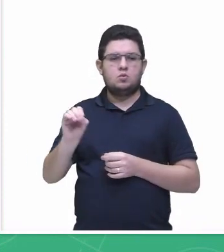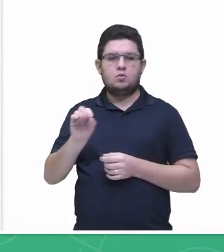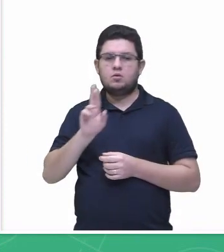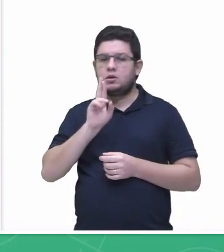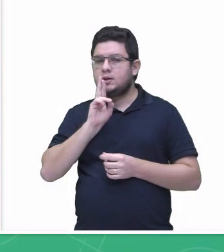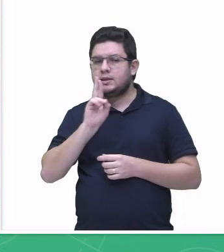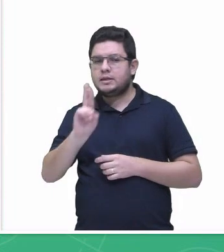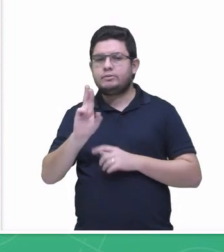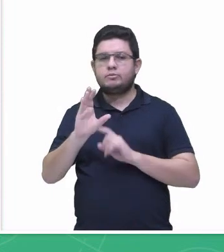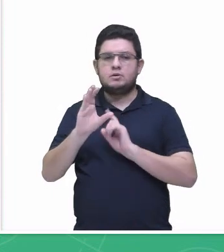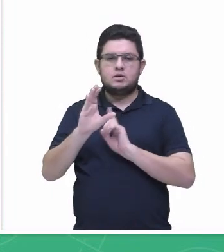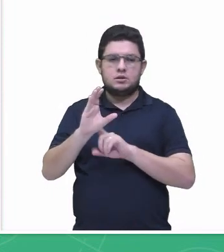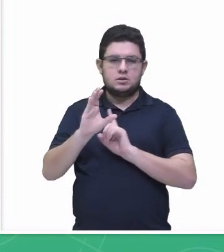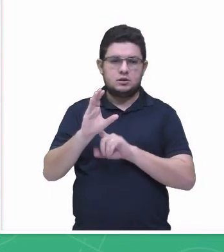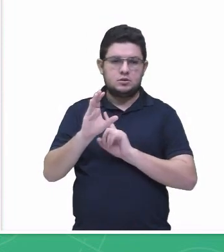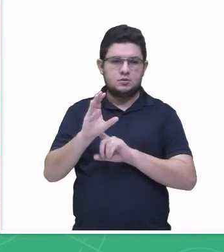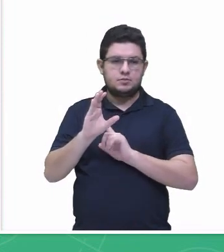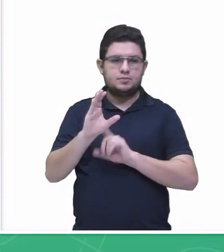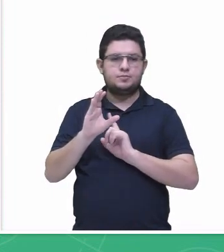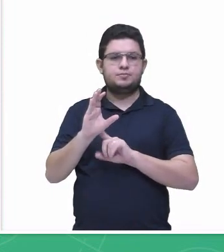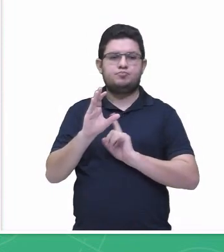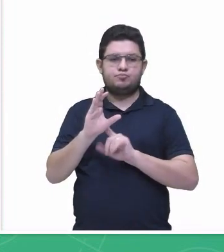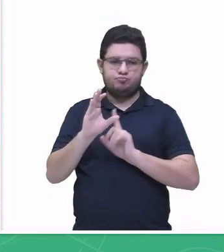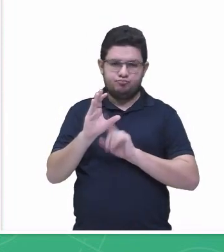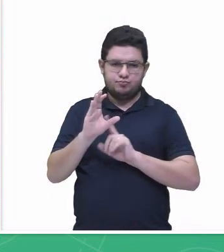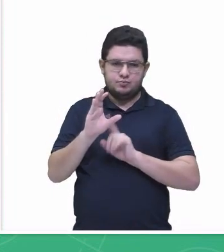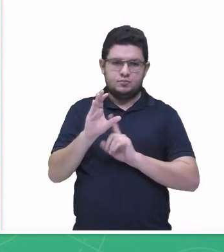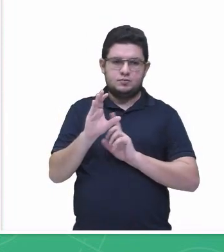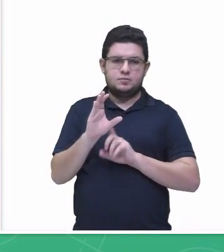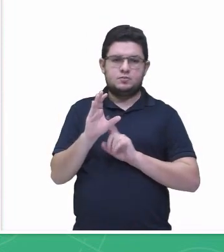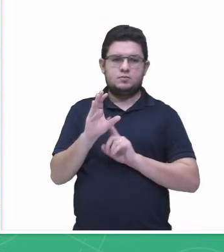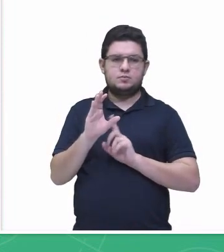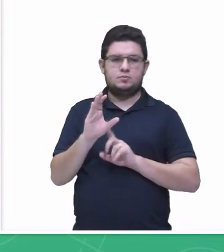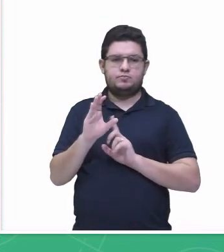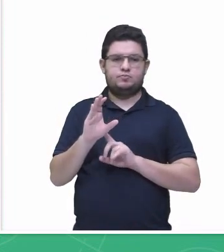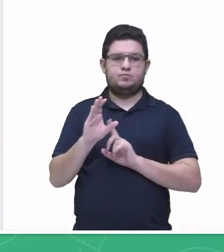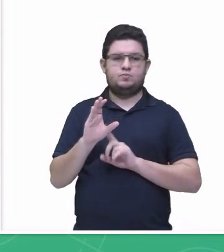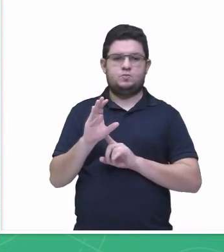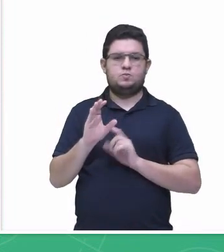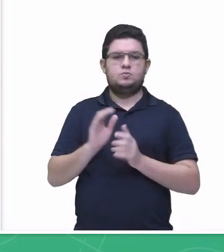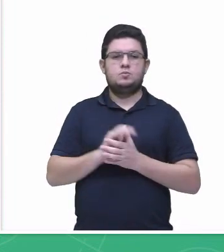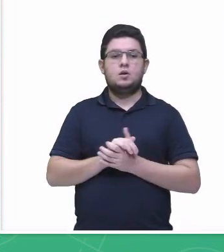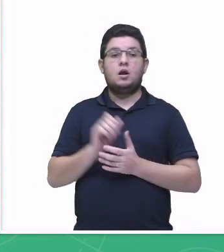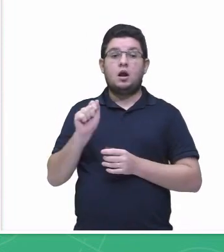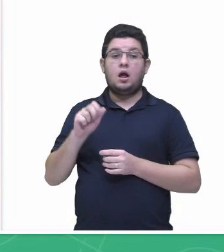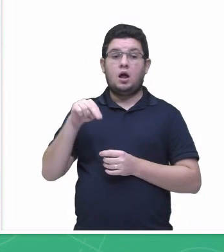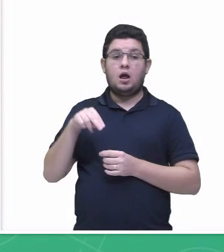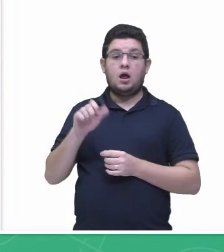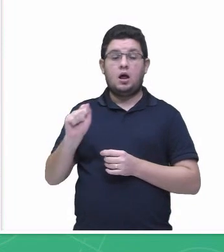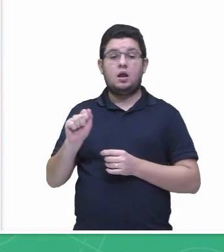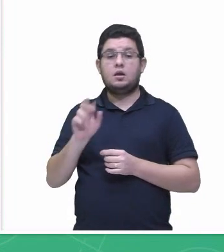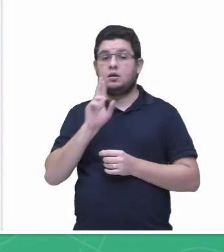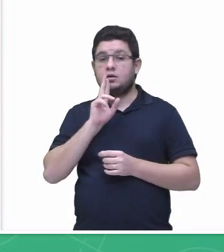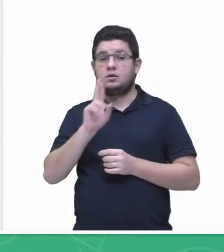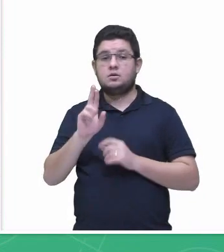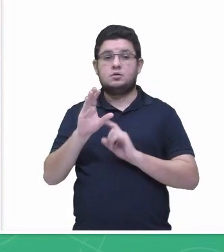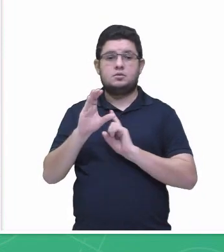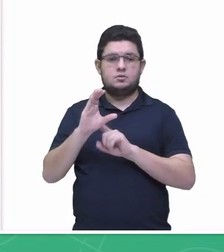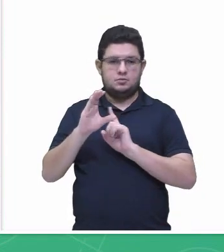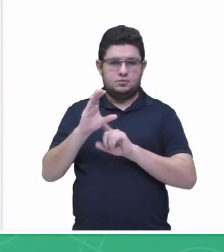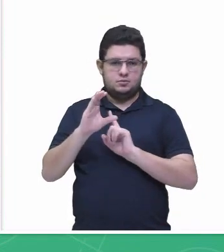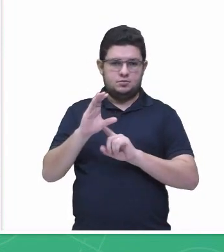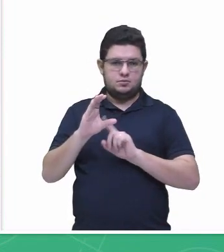aqui, João Correia está dizendo que é a letra C, mas Ana